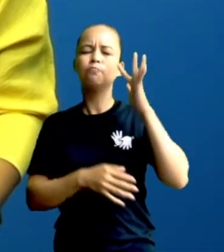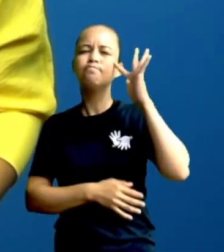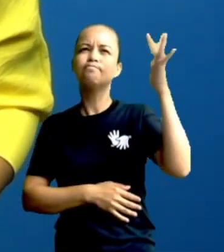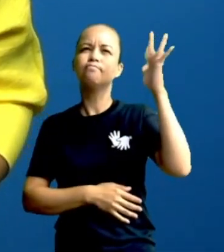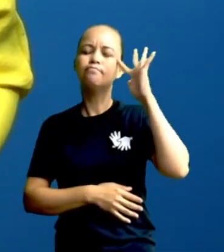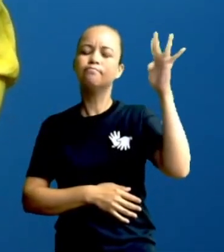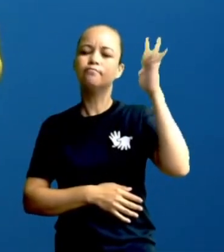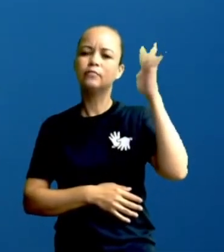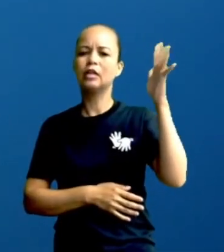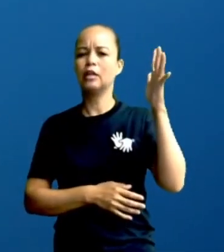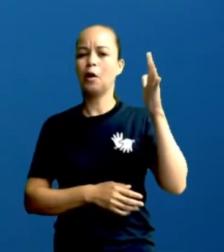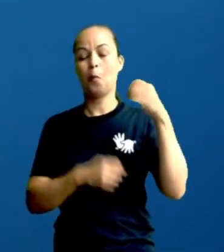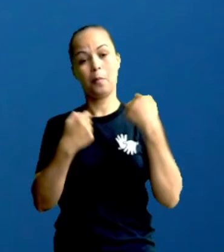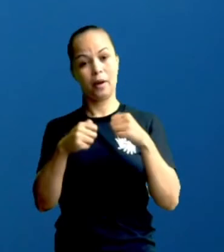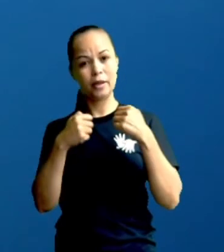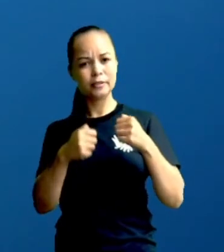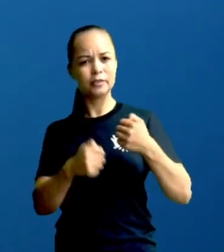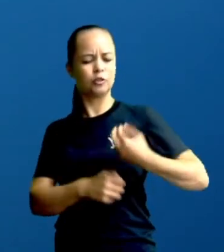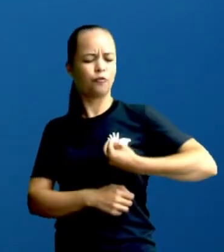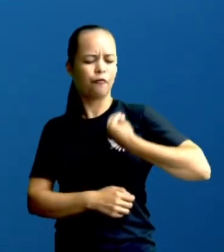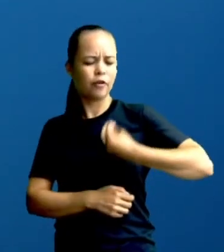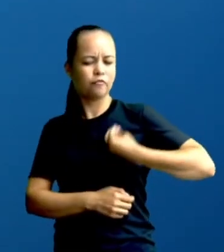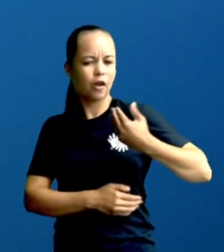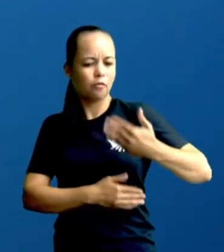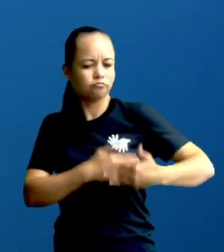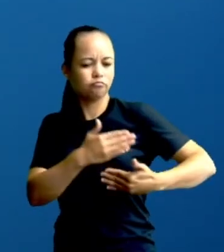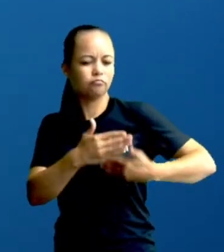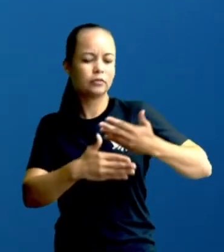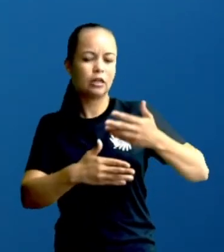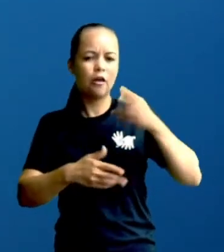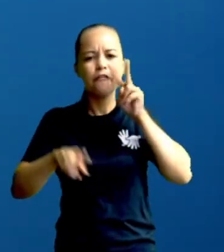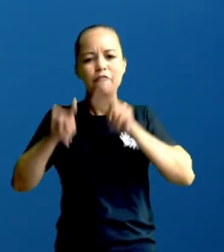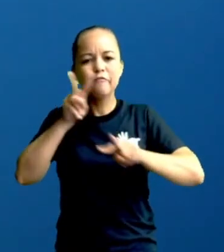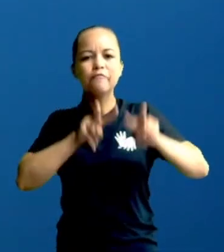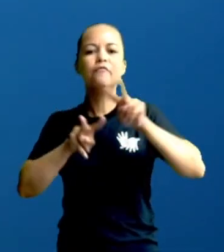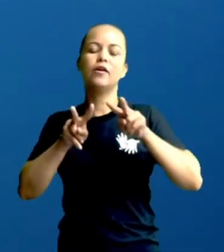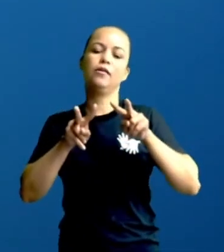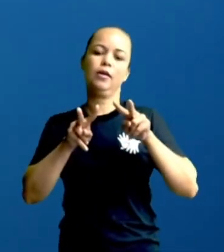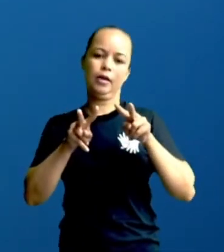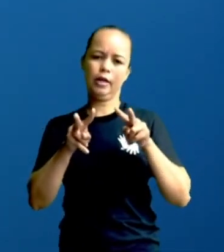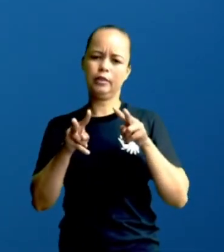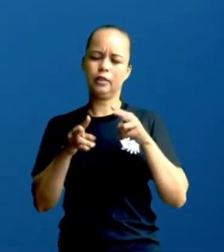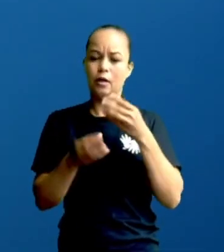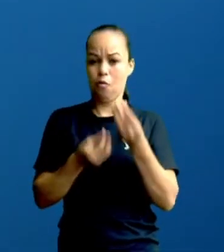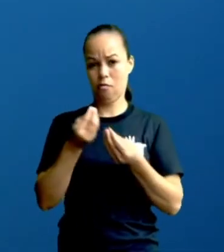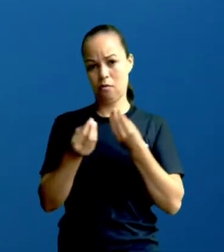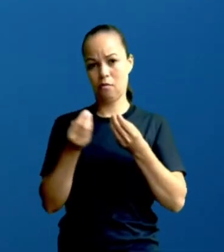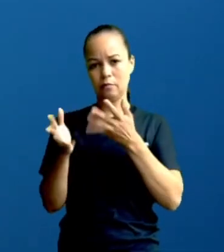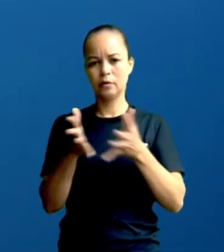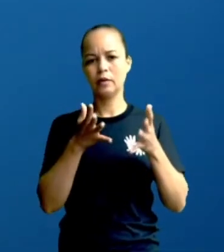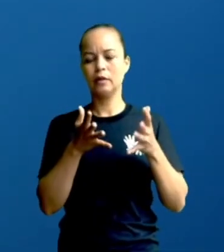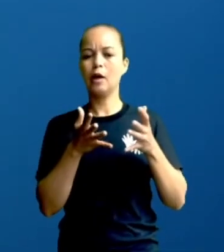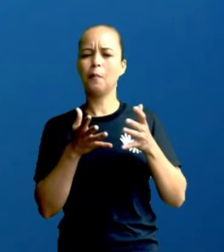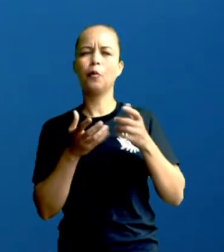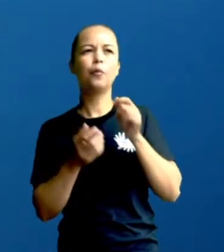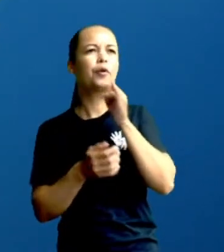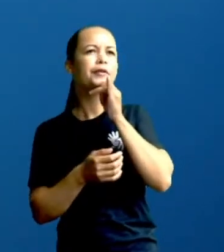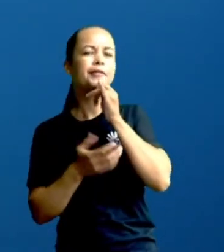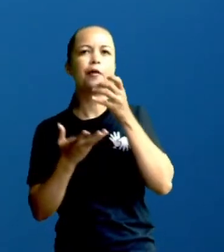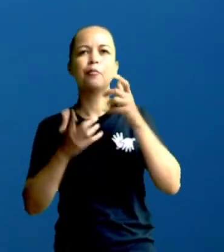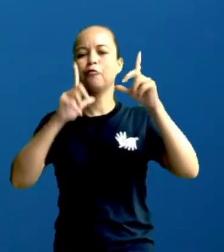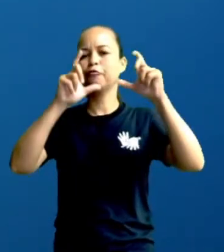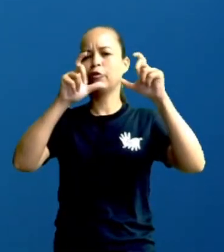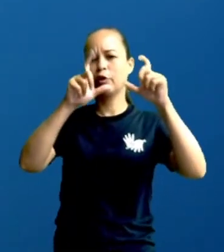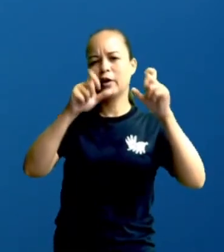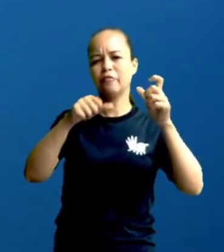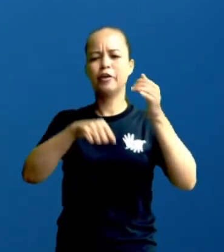isso, eu preciso vivenciar. Eu preciso ter visto, ou de alguma forma, por uma fotografia, por